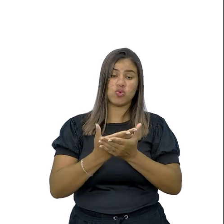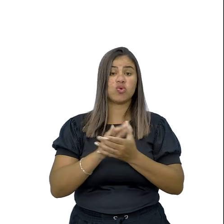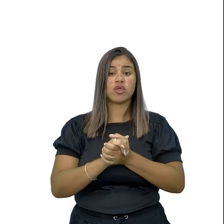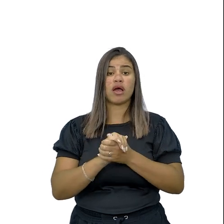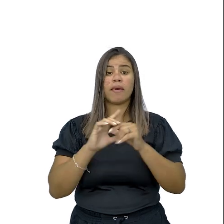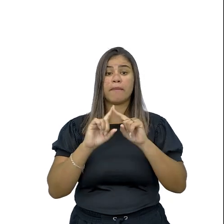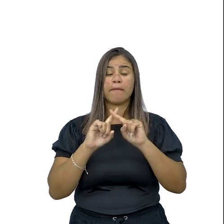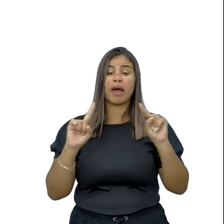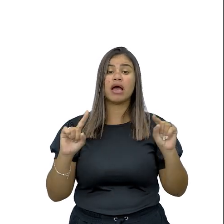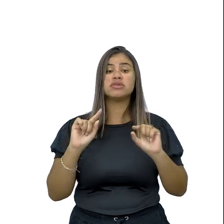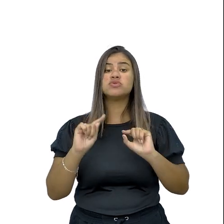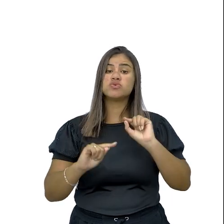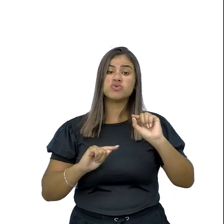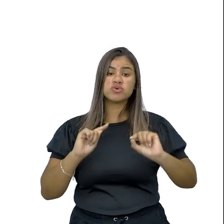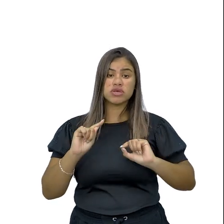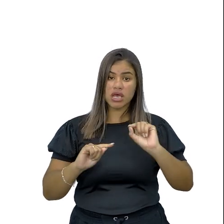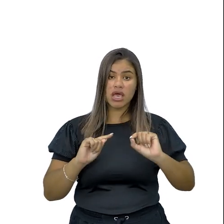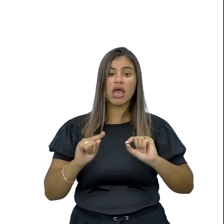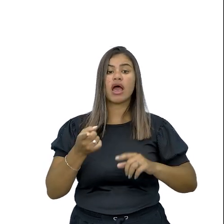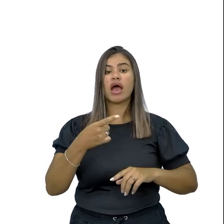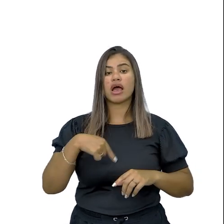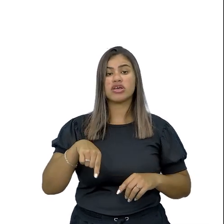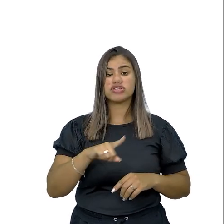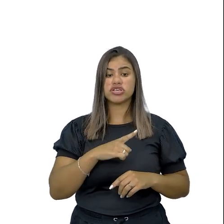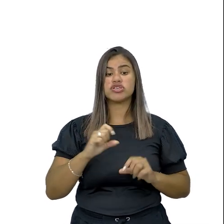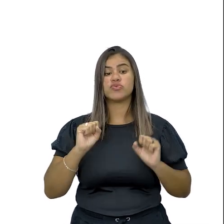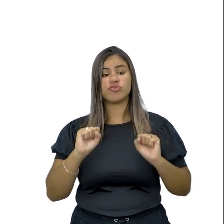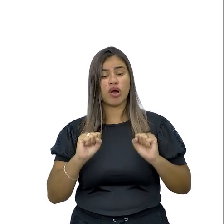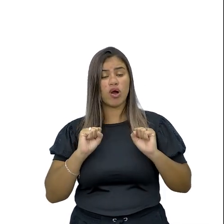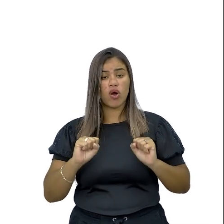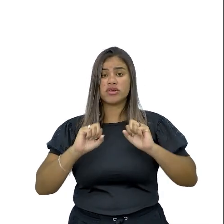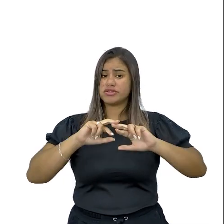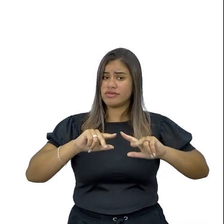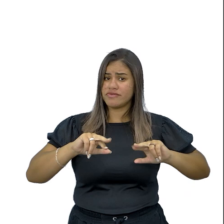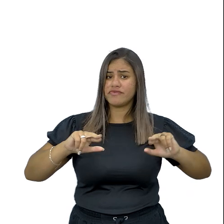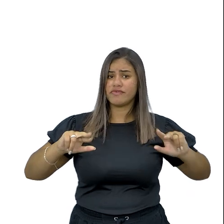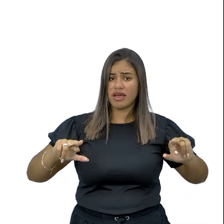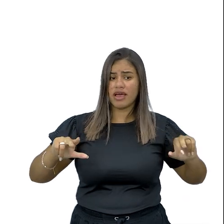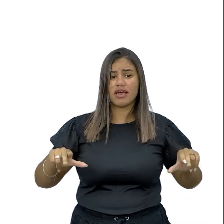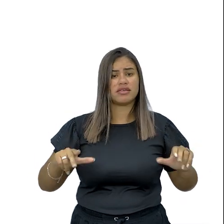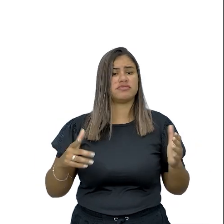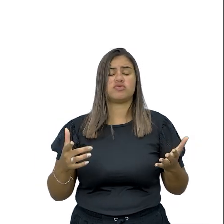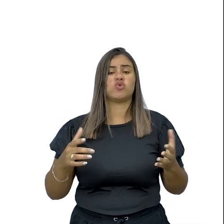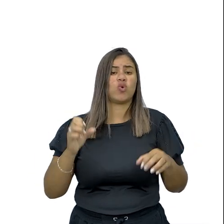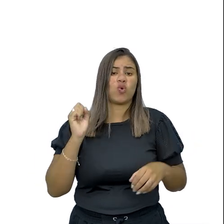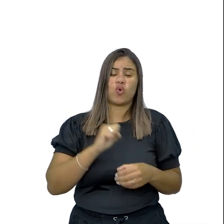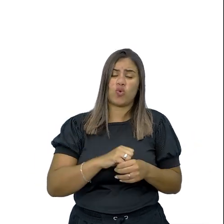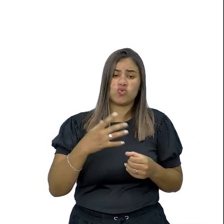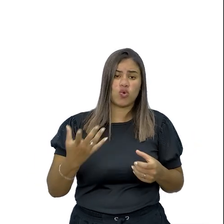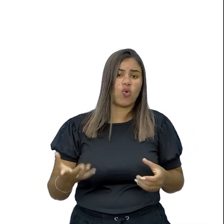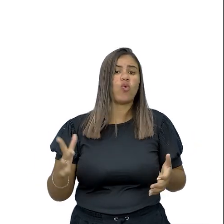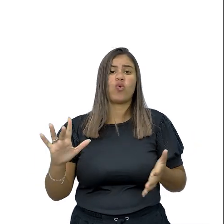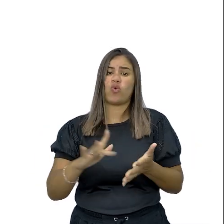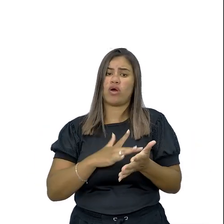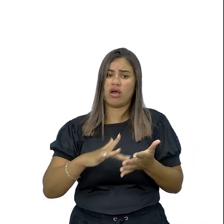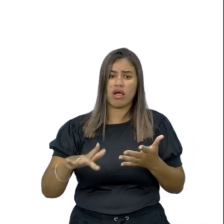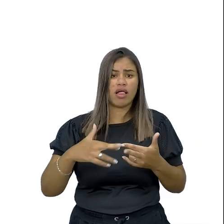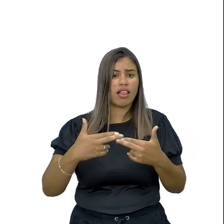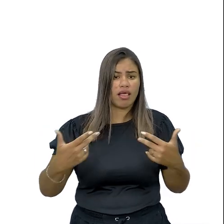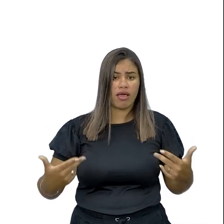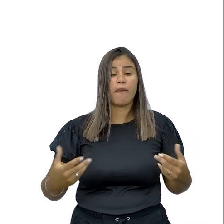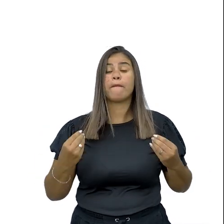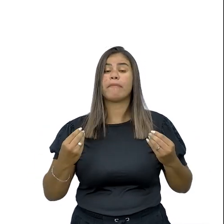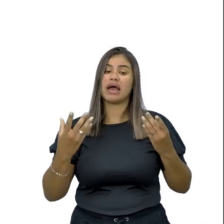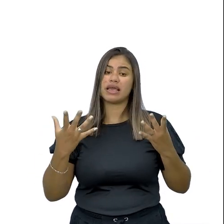sem dúvida nenhuma, podemos lançar mão de diversos materiais e dispositivos, né, a fim de nos